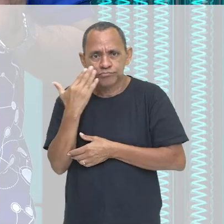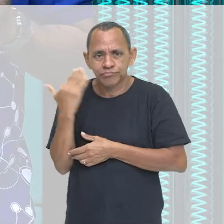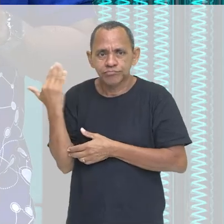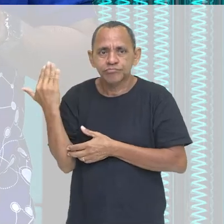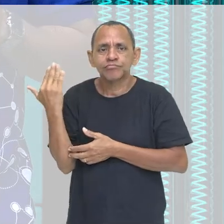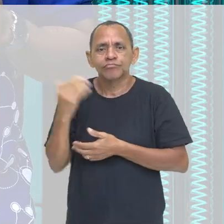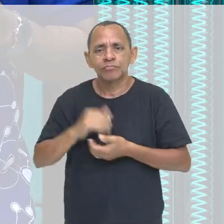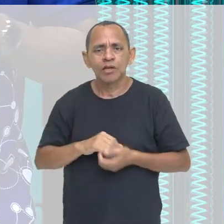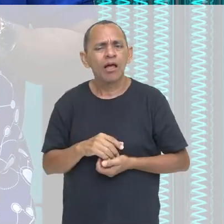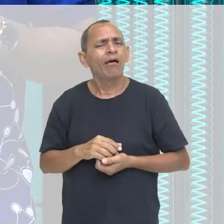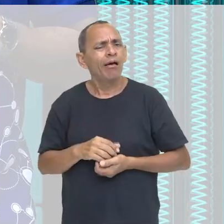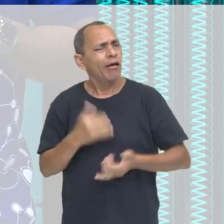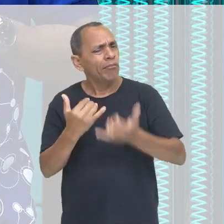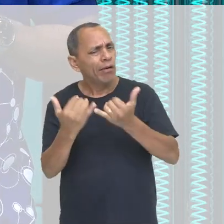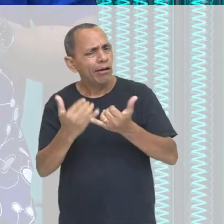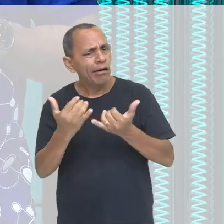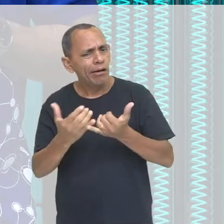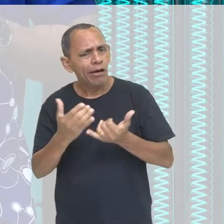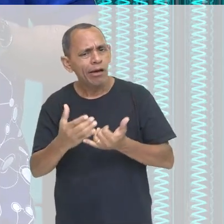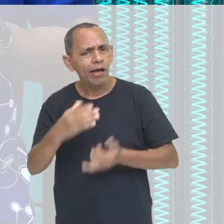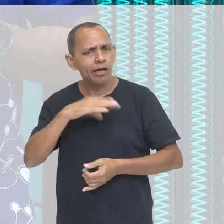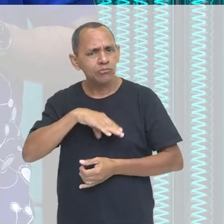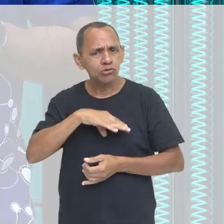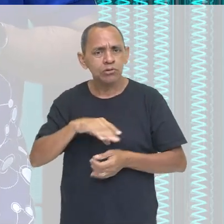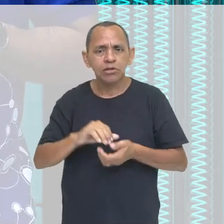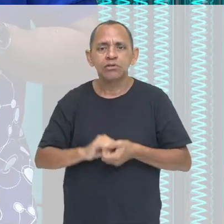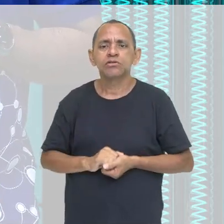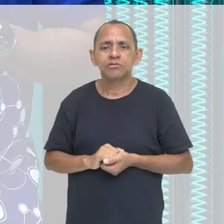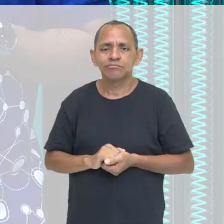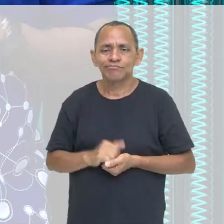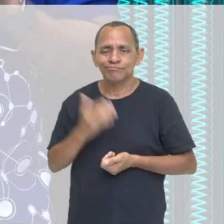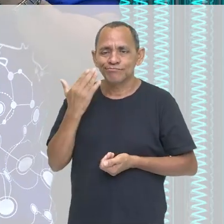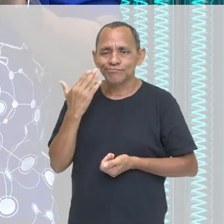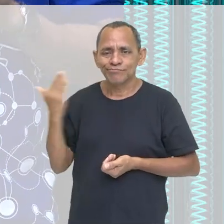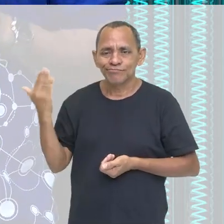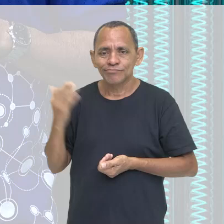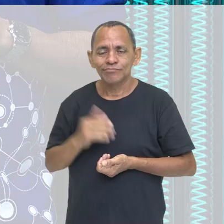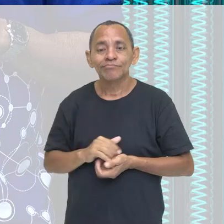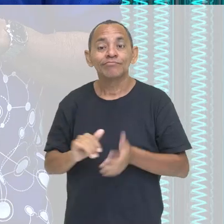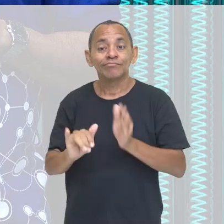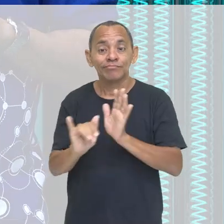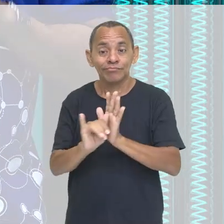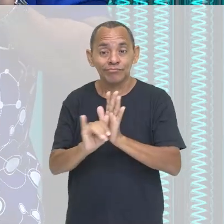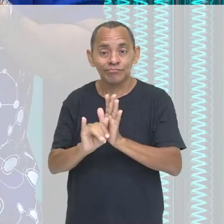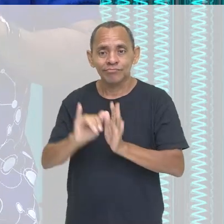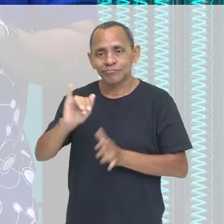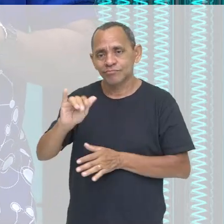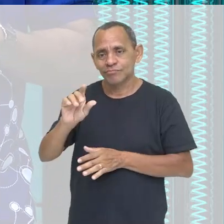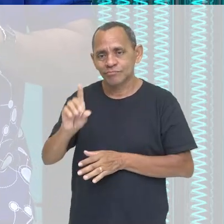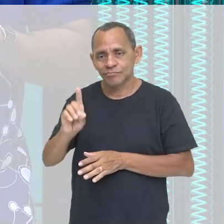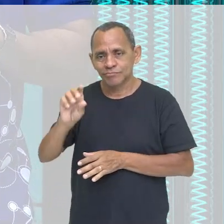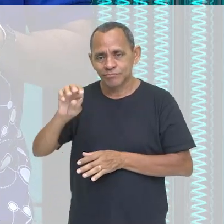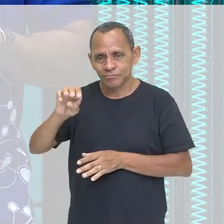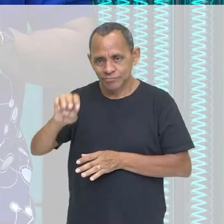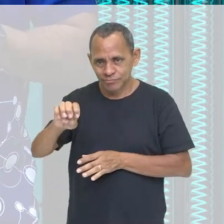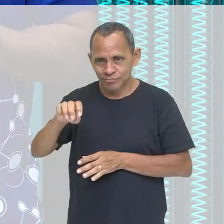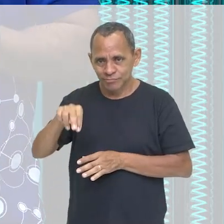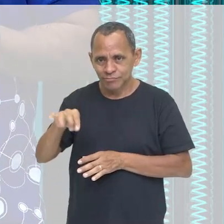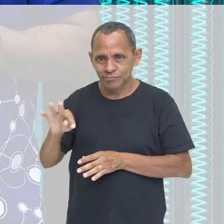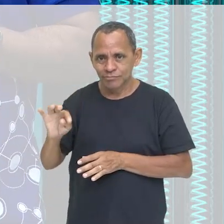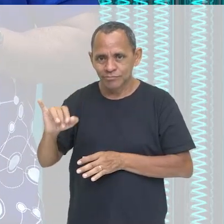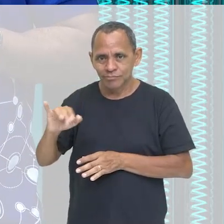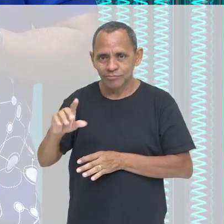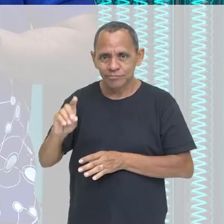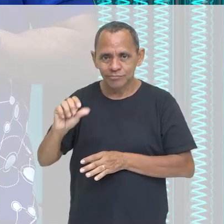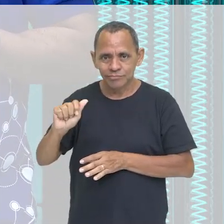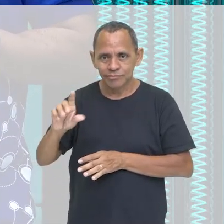língua portuguesa, certo? Qual é a palavra? Isso mesmo, identidade. Uma informação. Quando a gente dá essas dicas aqui, como